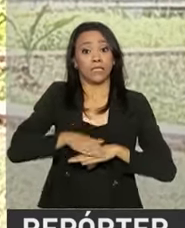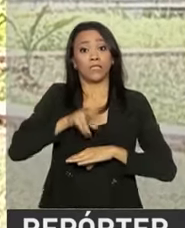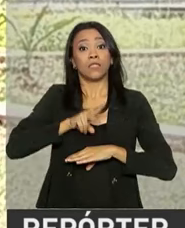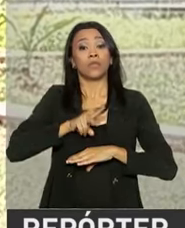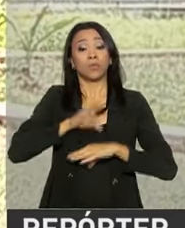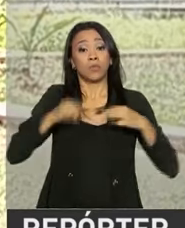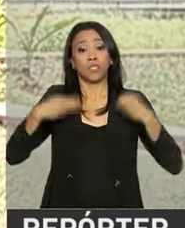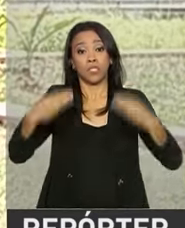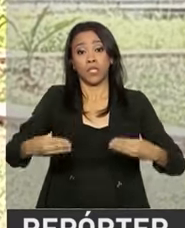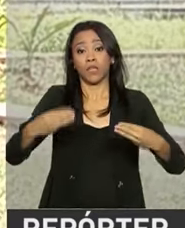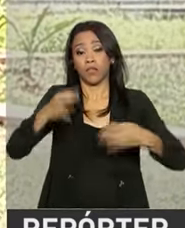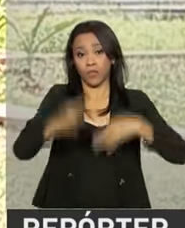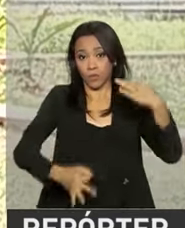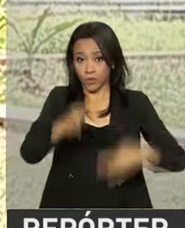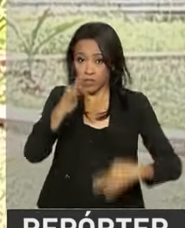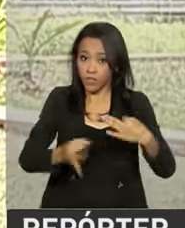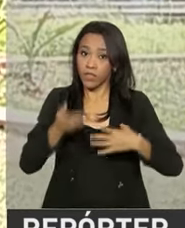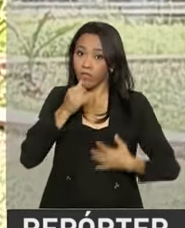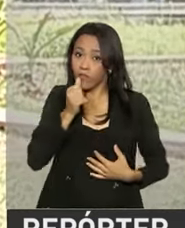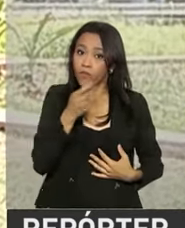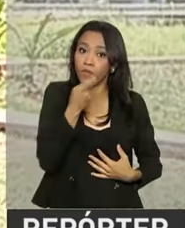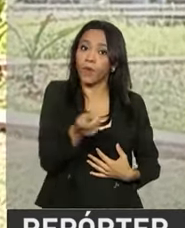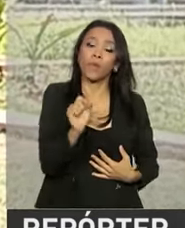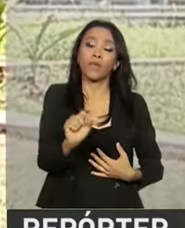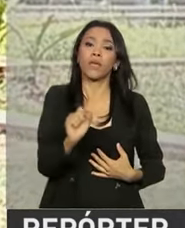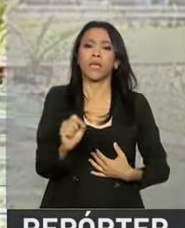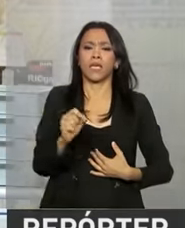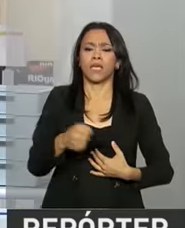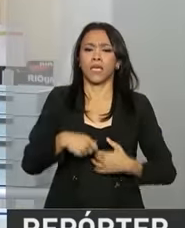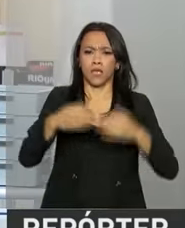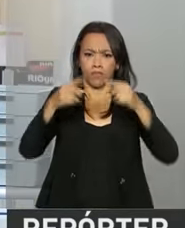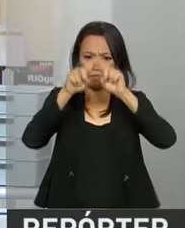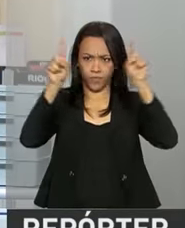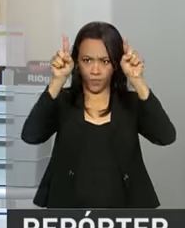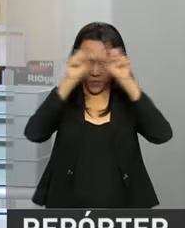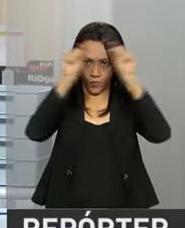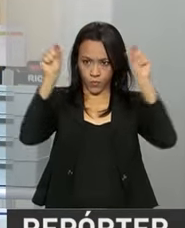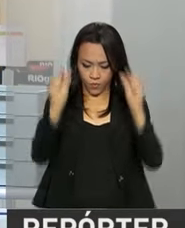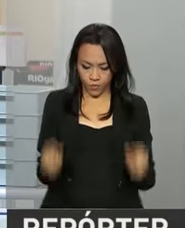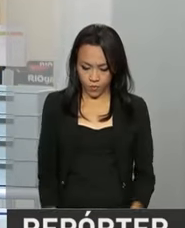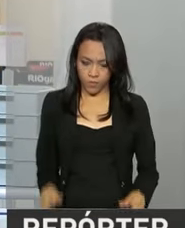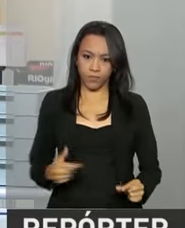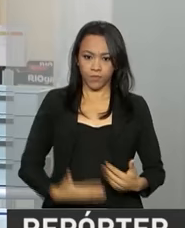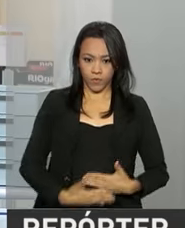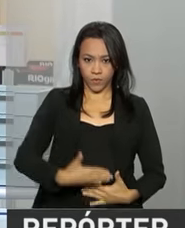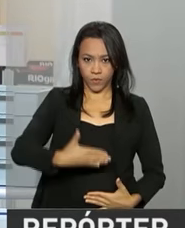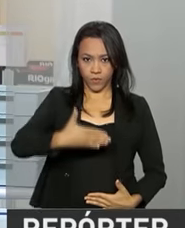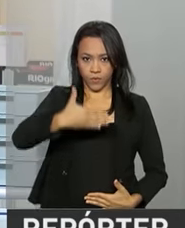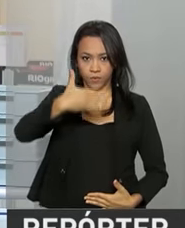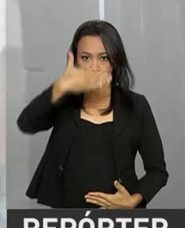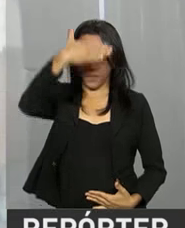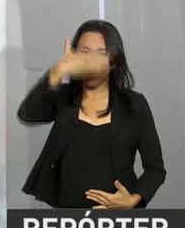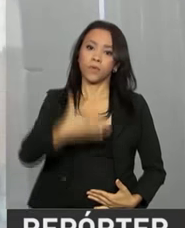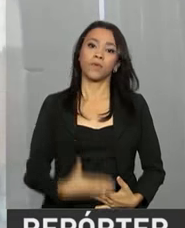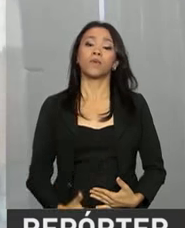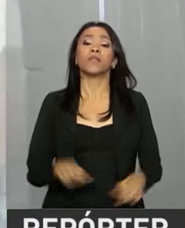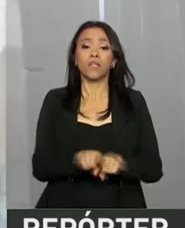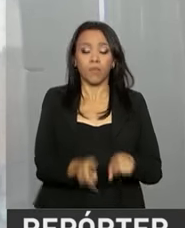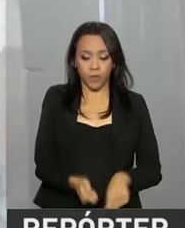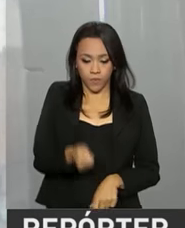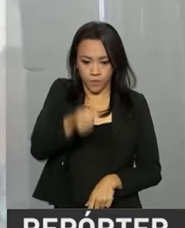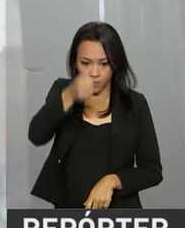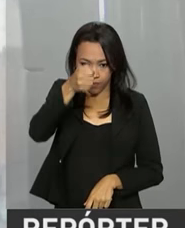da Justiça e Cidadania, aparelhos de raio-x, portais de detecção de metal e